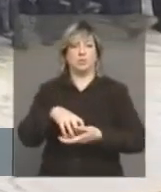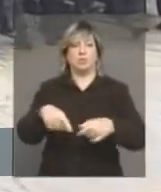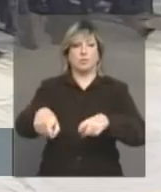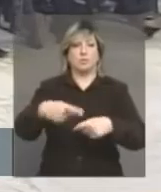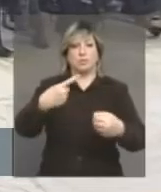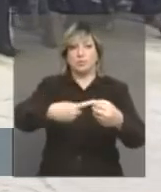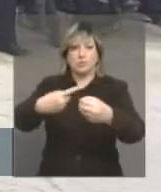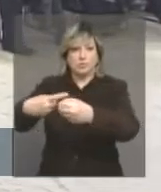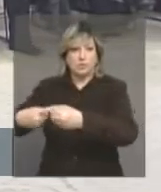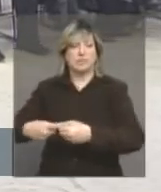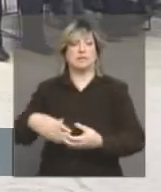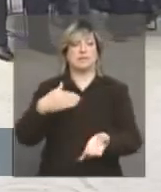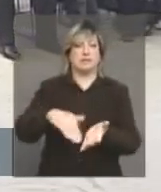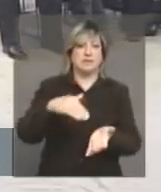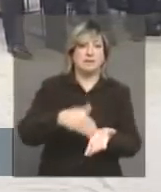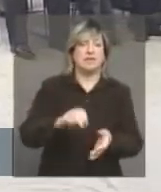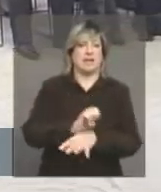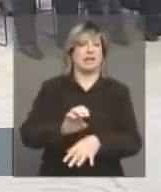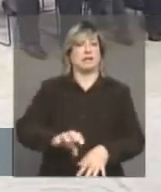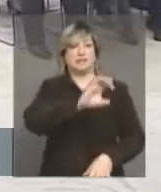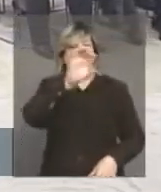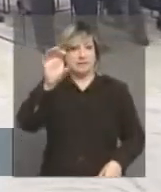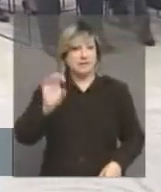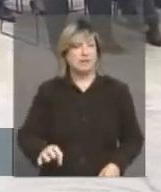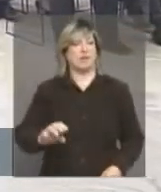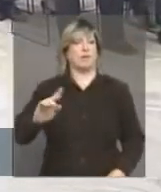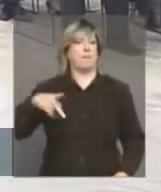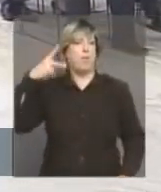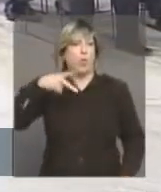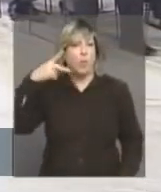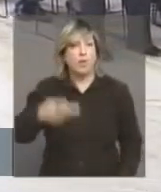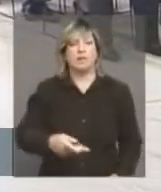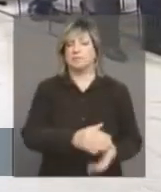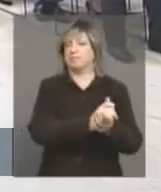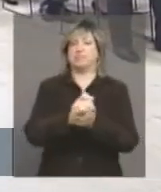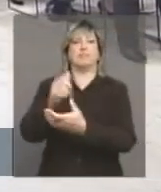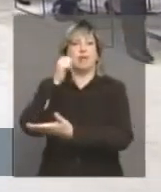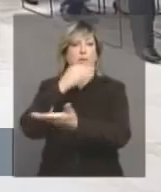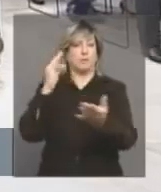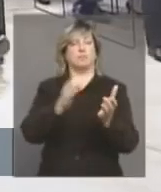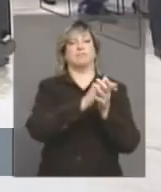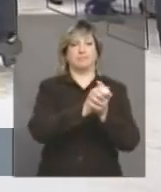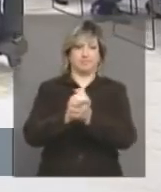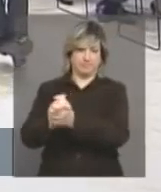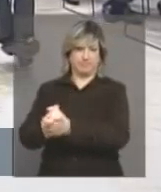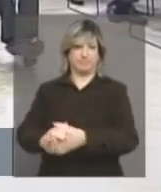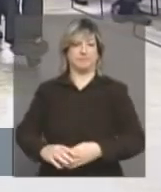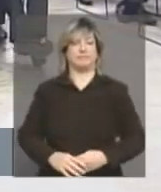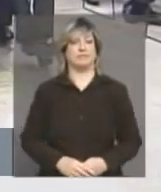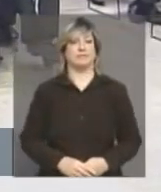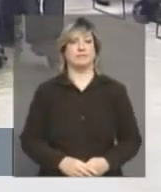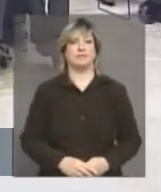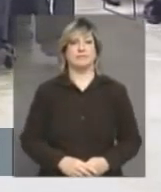demais autoridades, secretários de Estados, parlamentares, senhoras e senhores.